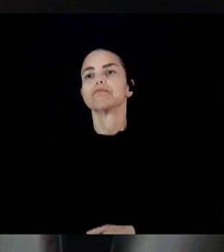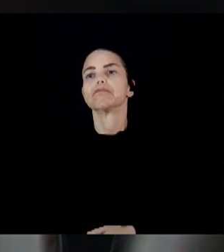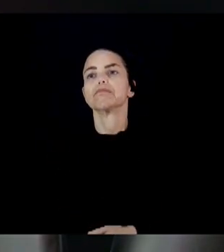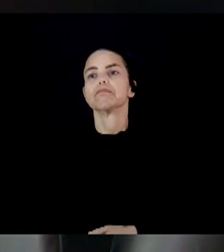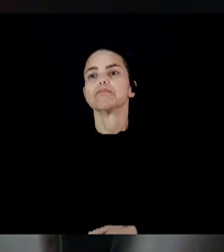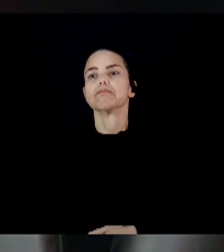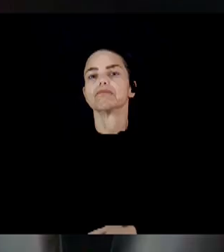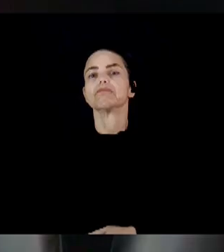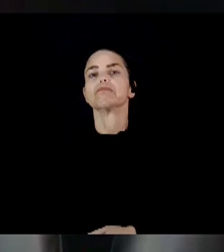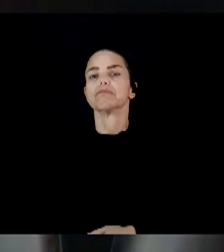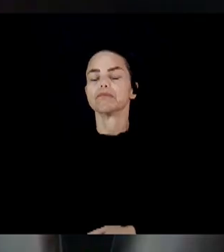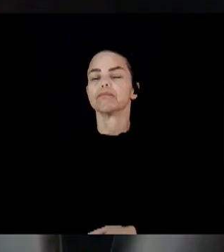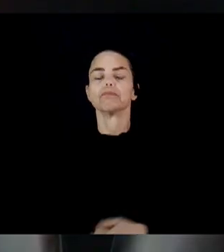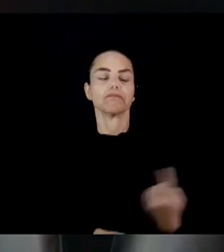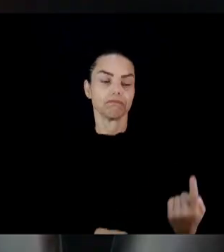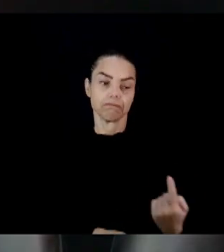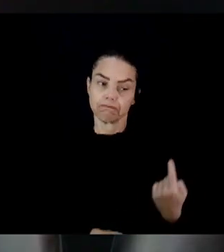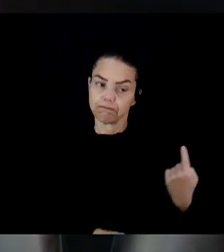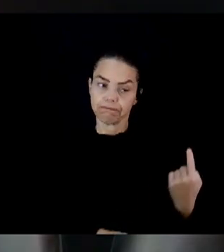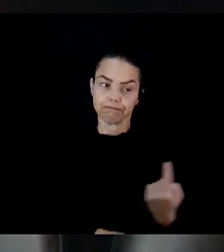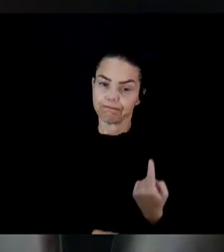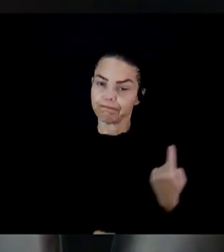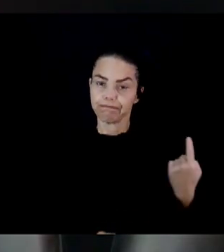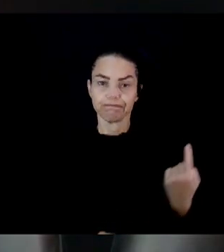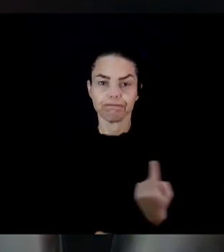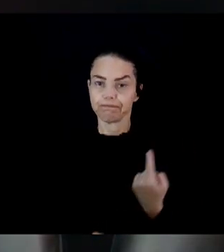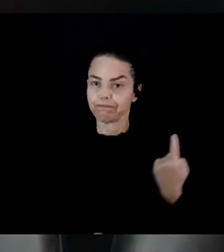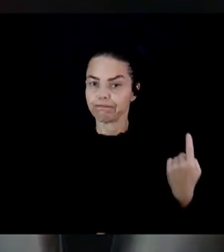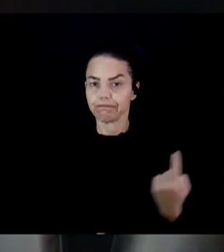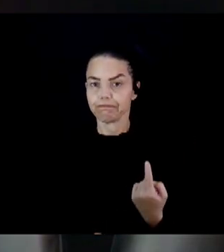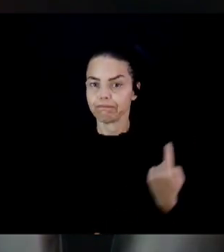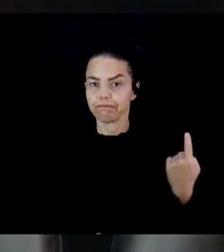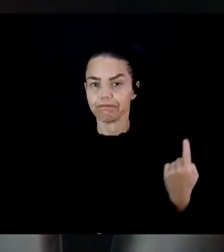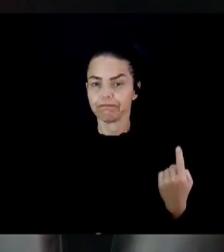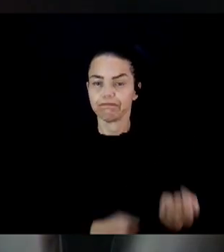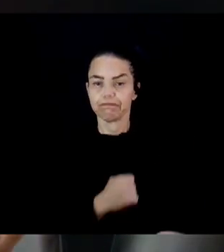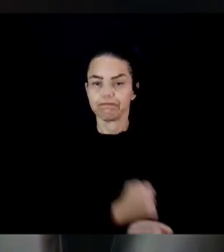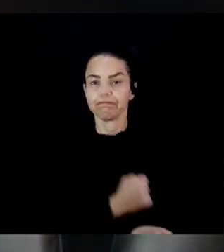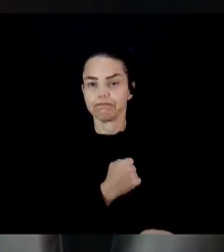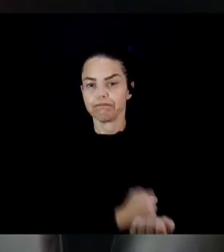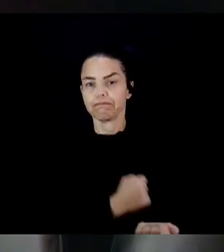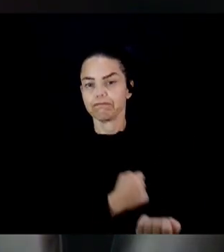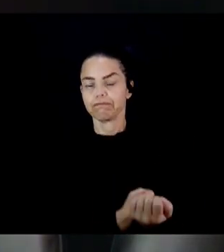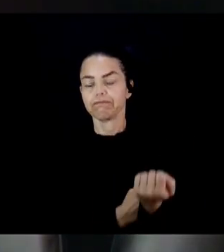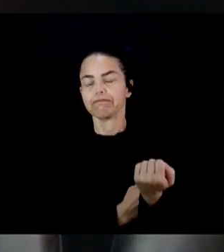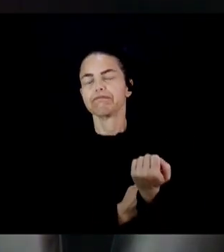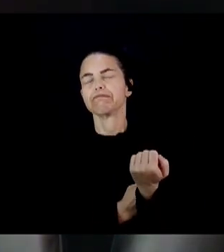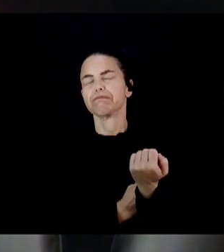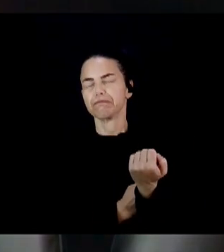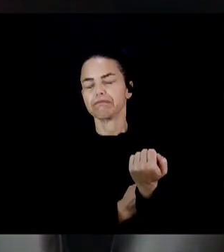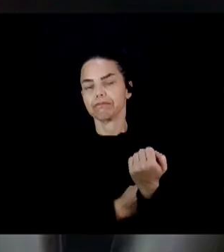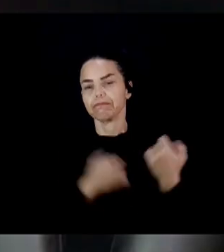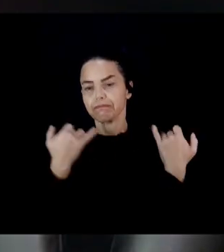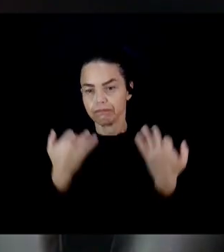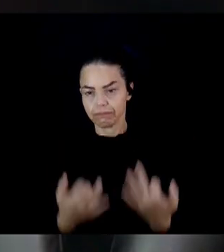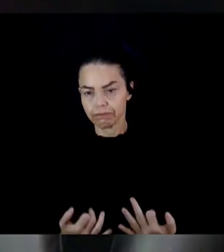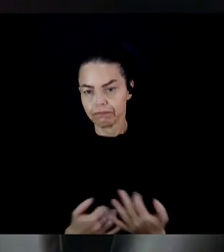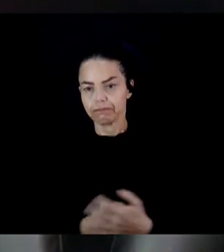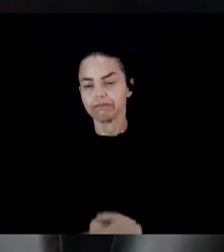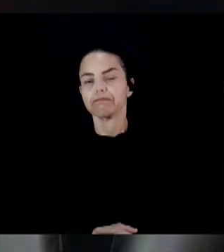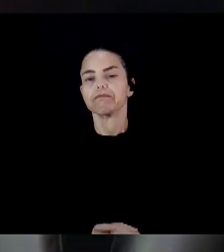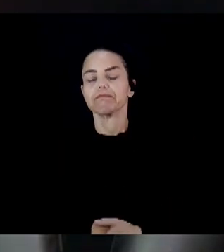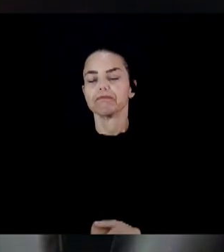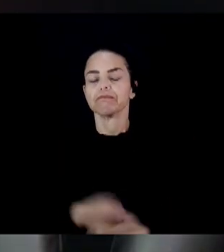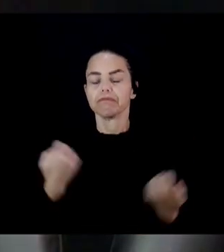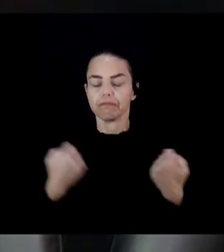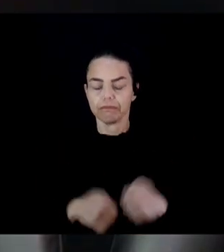o isolamento social novamente, né? Os vícios, né, como você citou, então a gente precisa ter